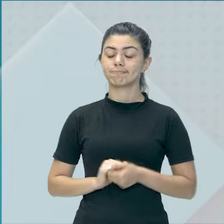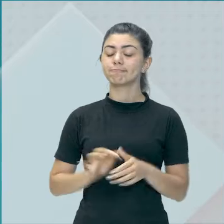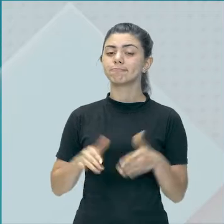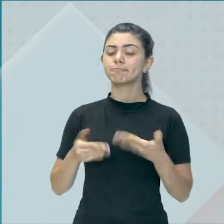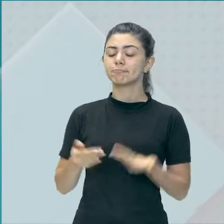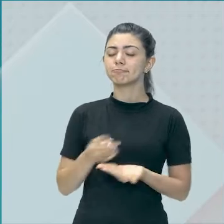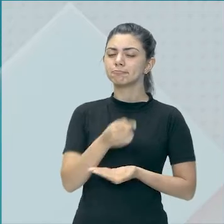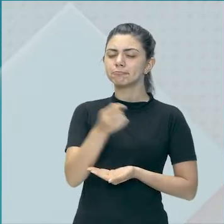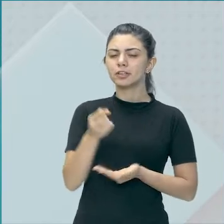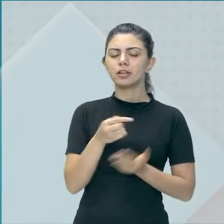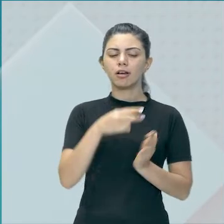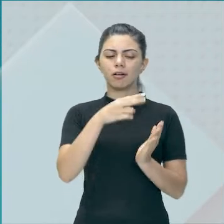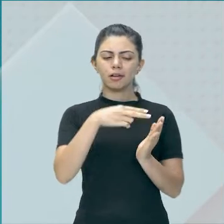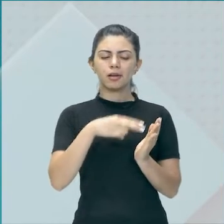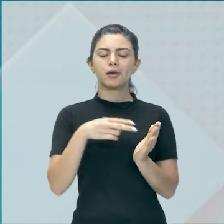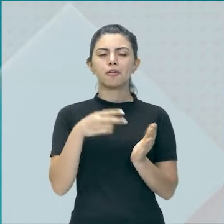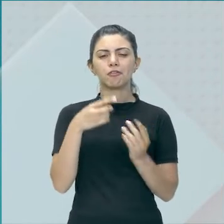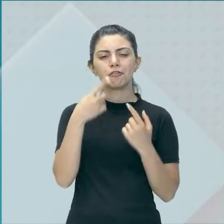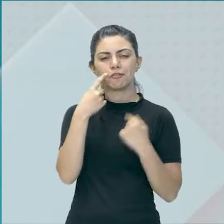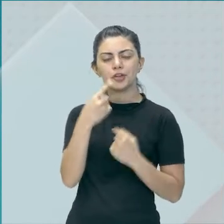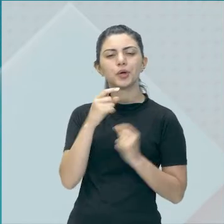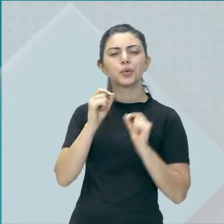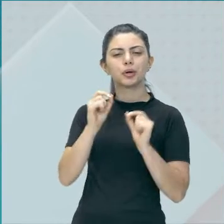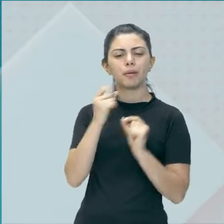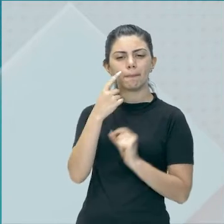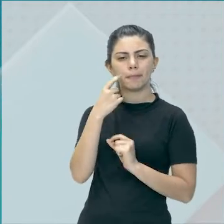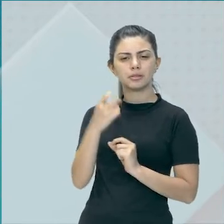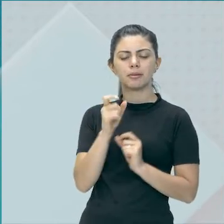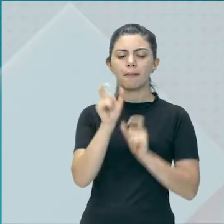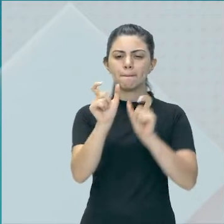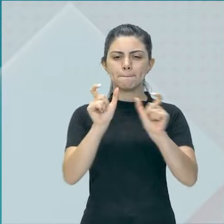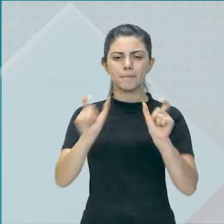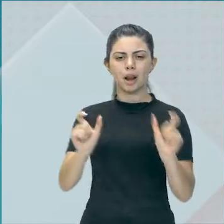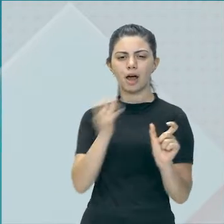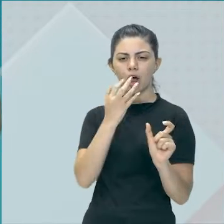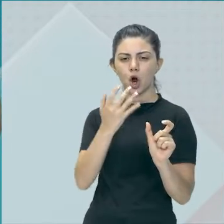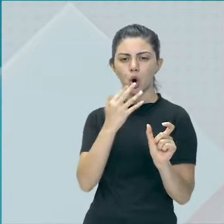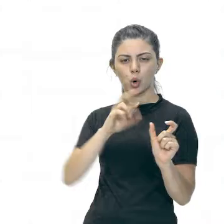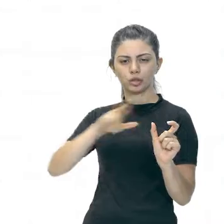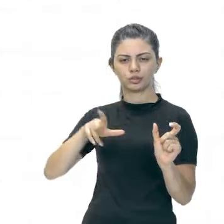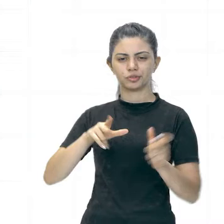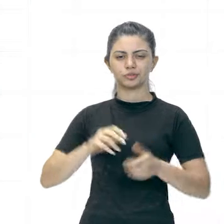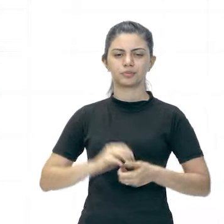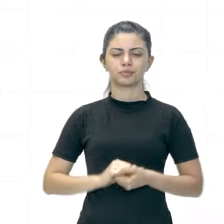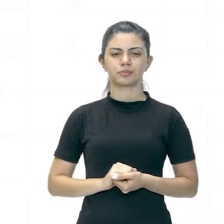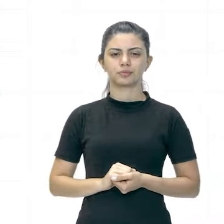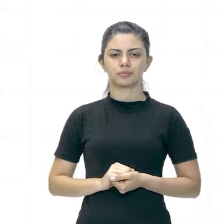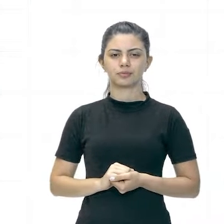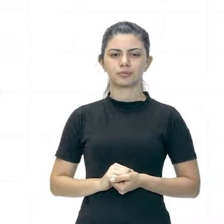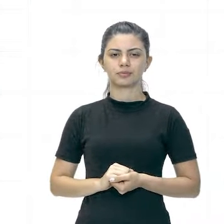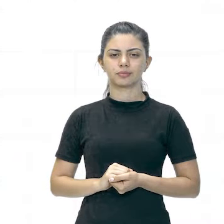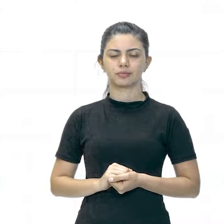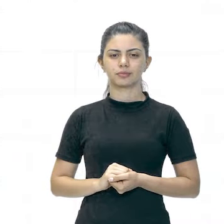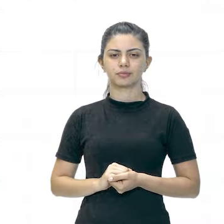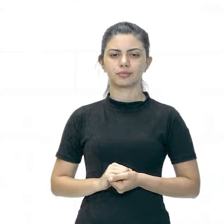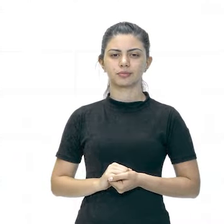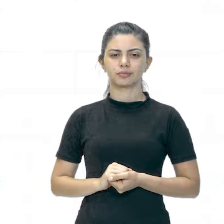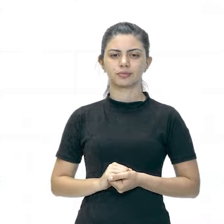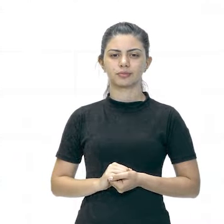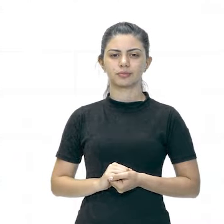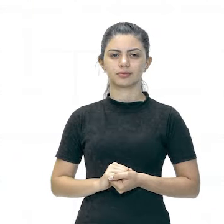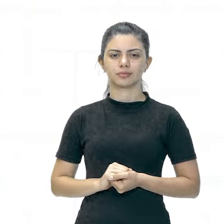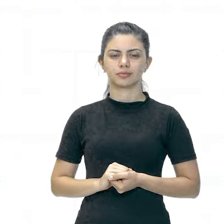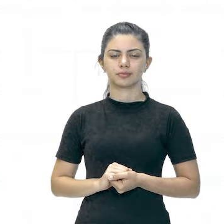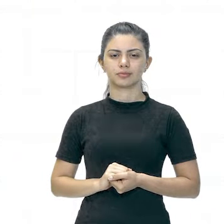então vocês puderam acompanhar mais um pedacinho e observe essas palavras que estão em destaque. Vamos continuar. After, they left the fair